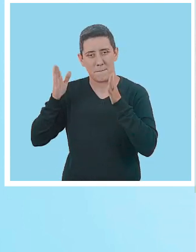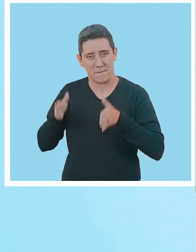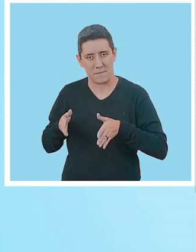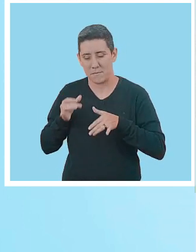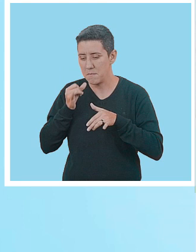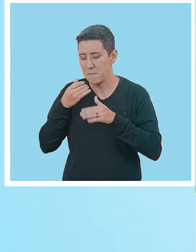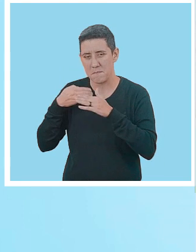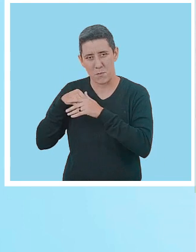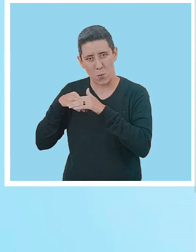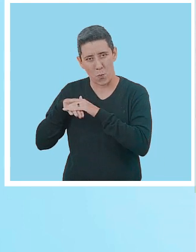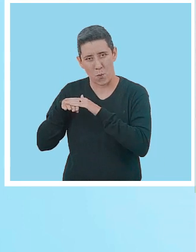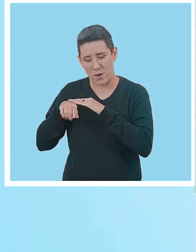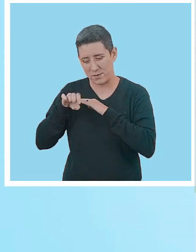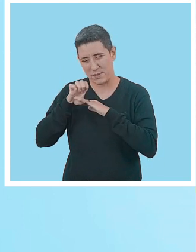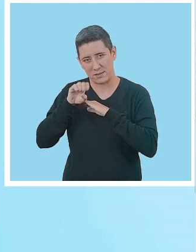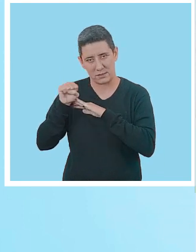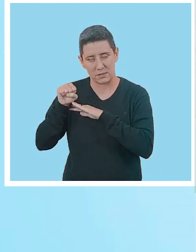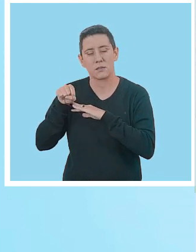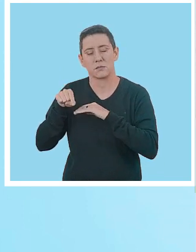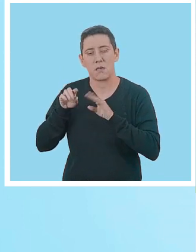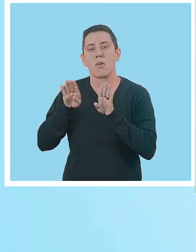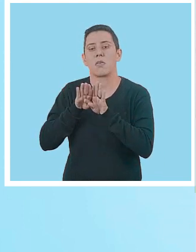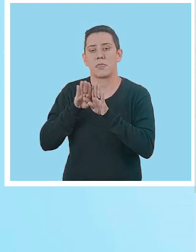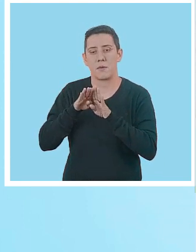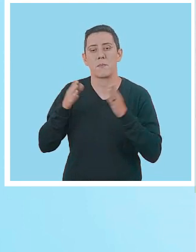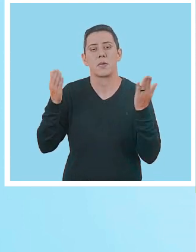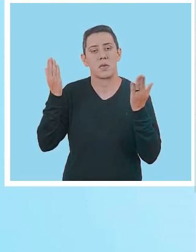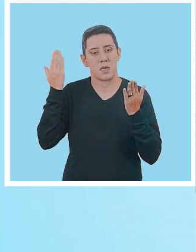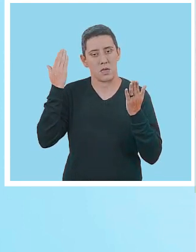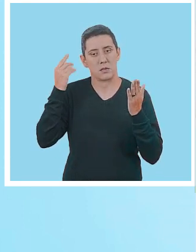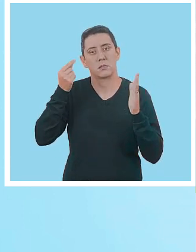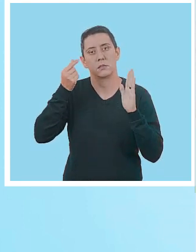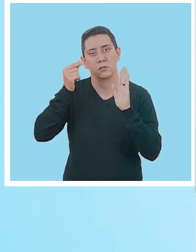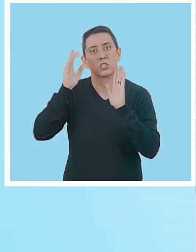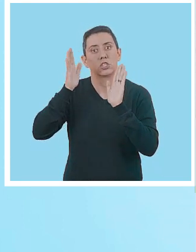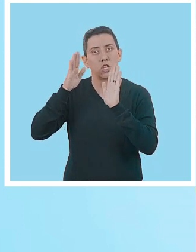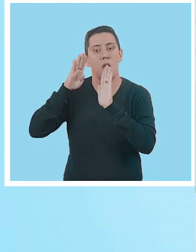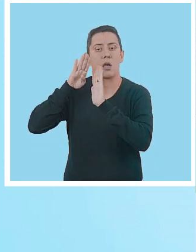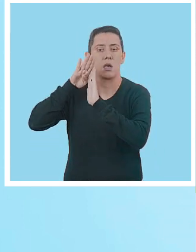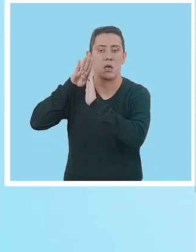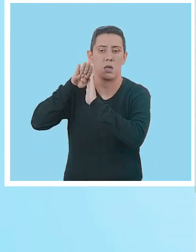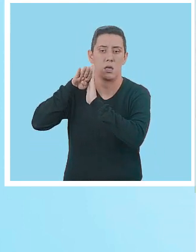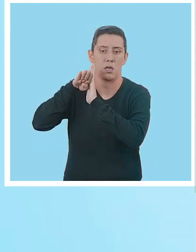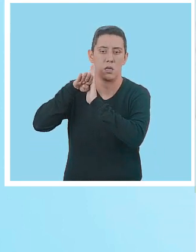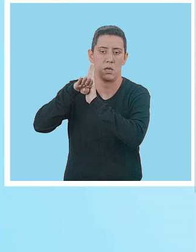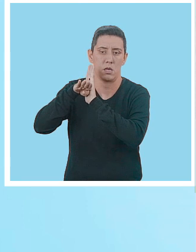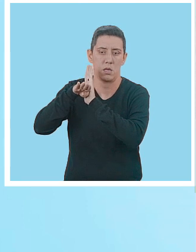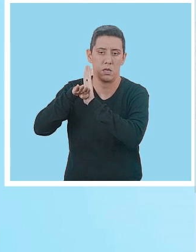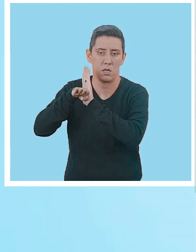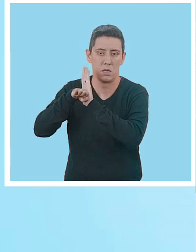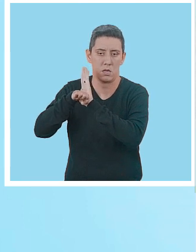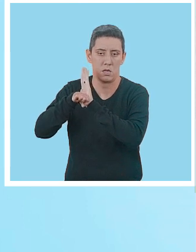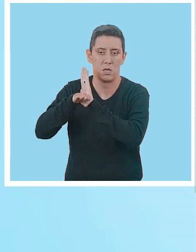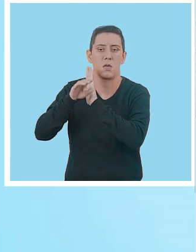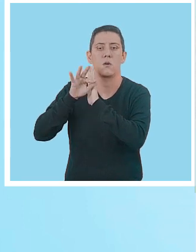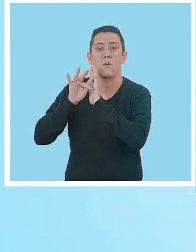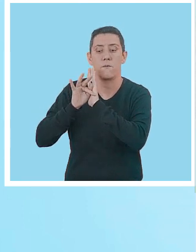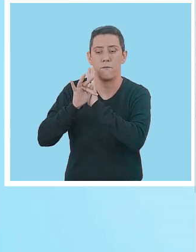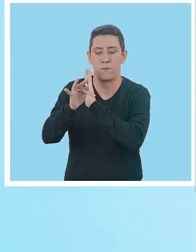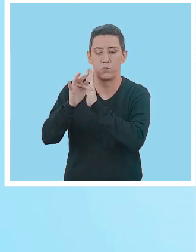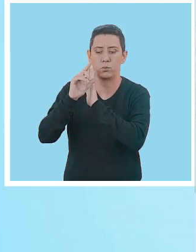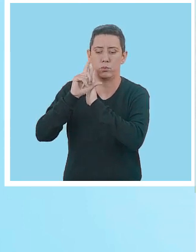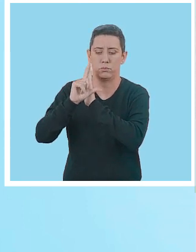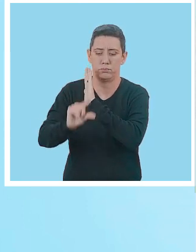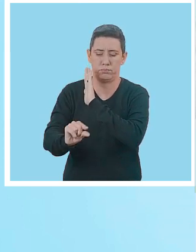também houve uma redução muito grande de do preço das Baterias nos últimos anos e essa